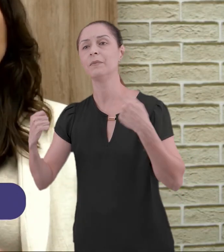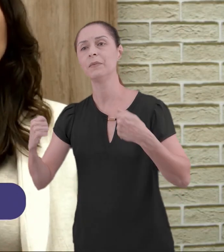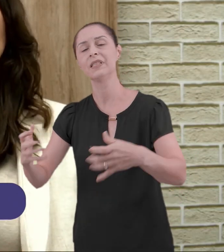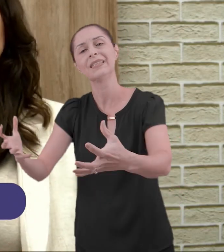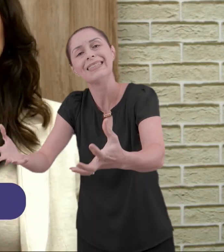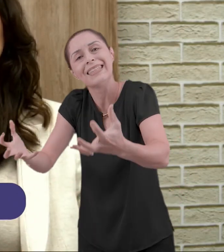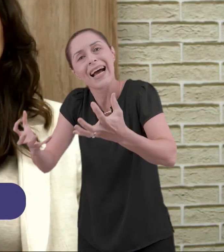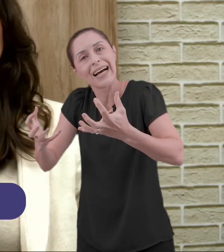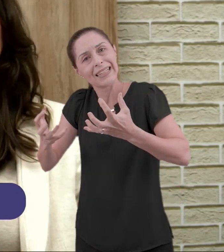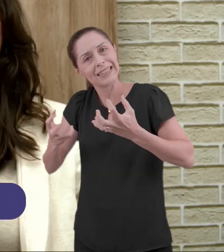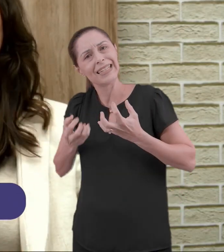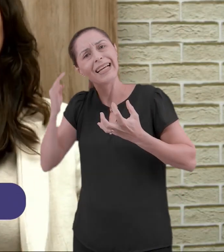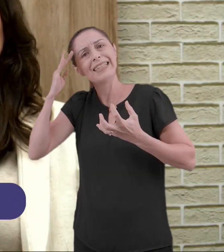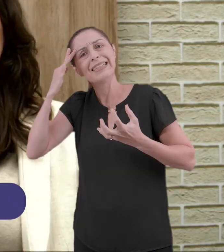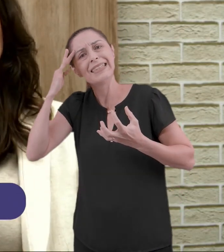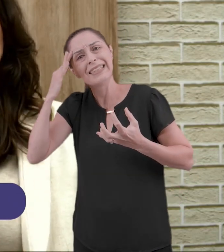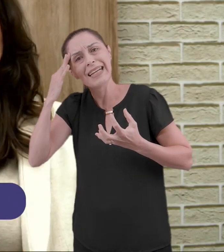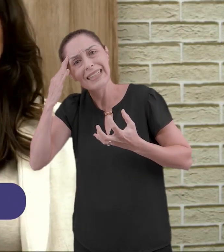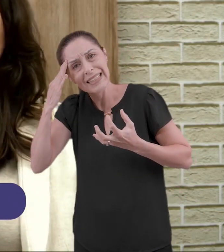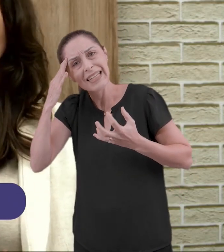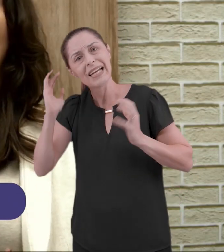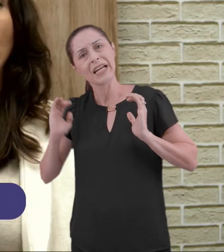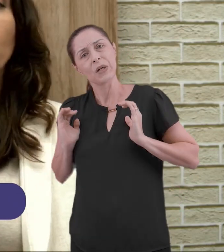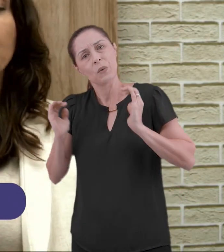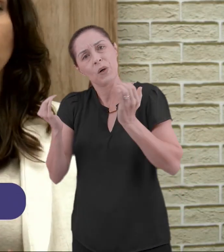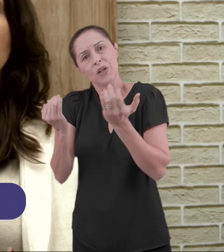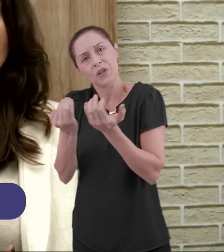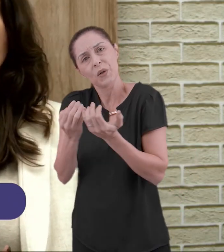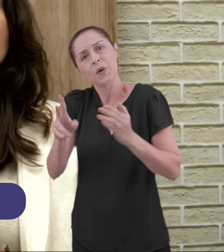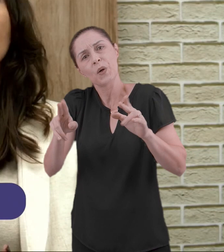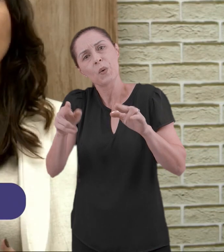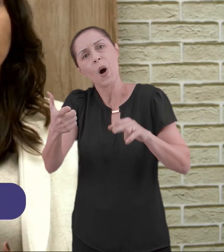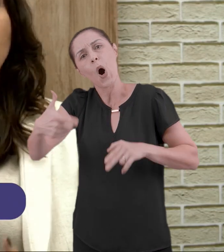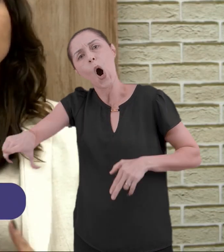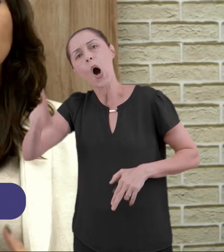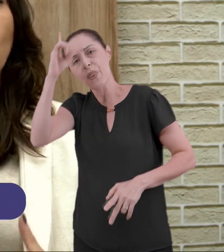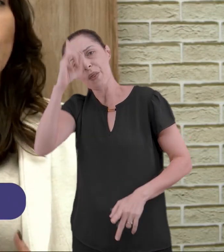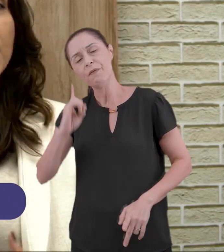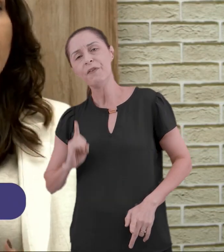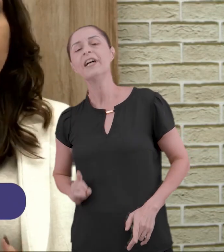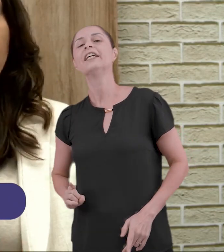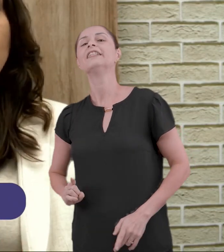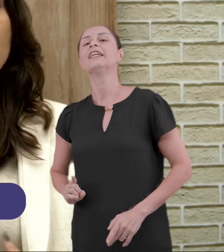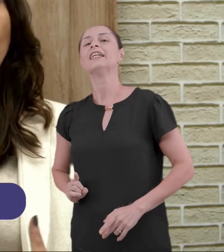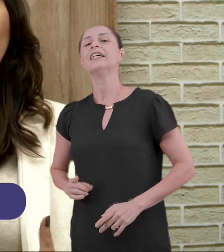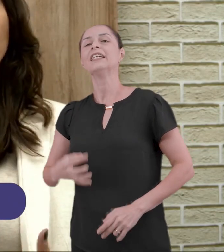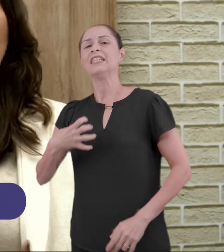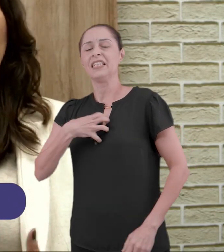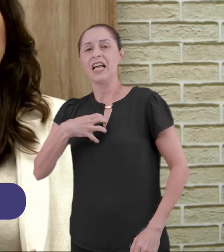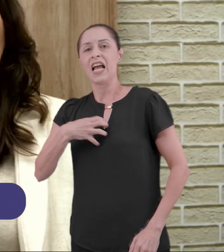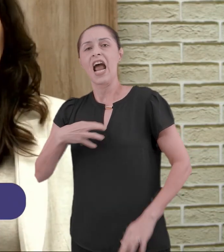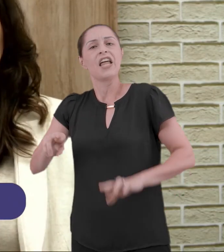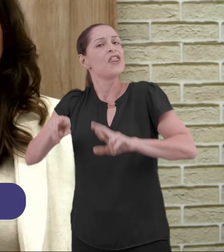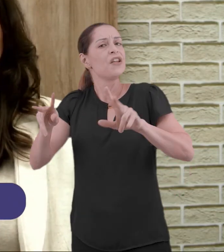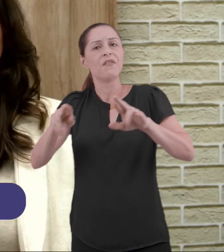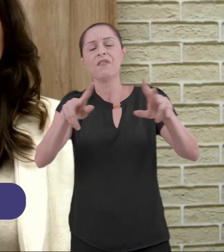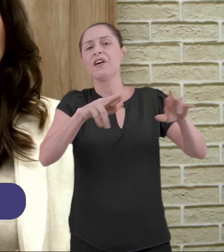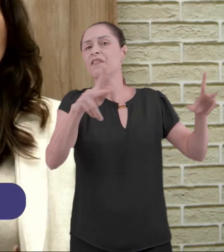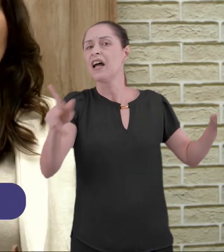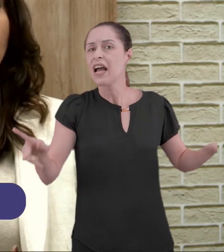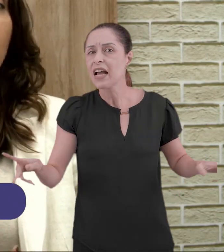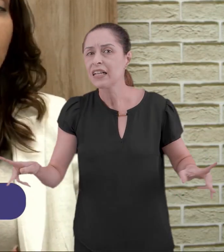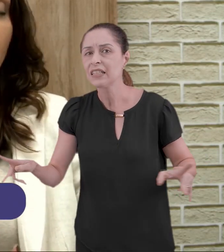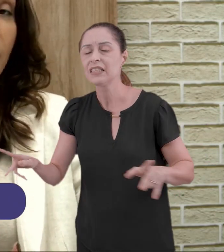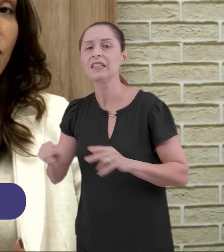aceitas, é preciso que a gente entenda que o autismo, assim como outras deficiências, tem sim algumas características, alguns